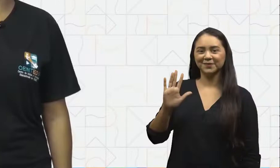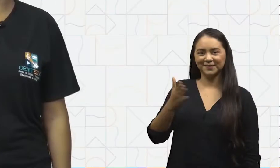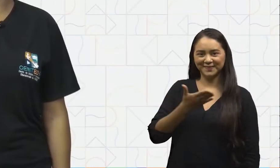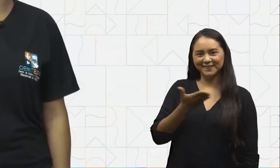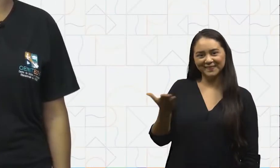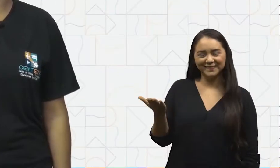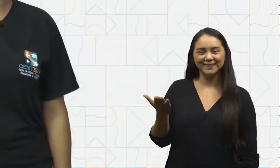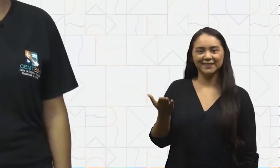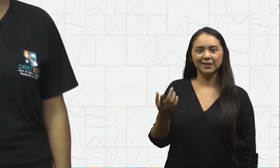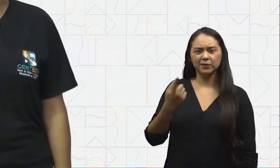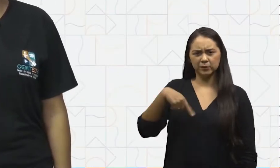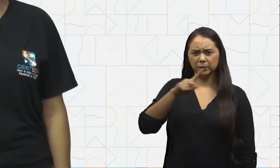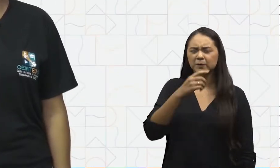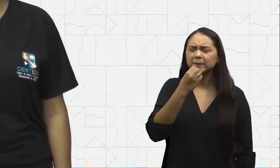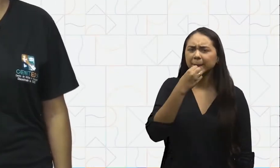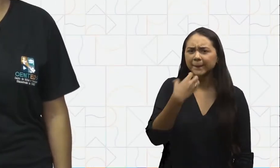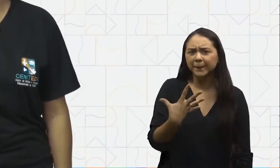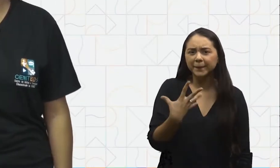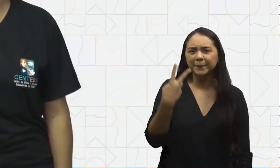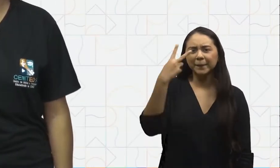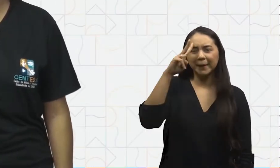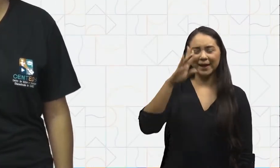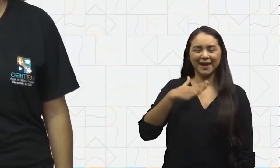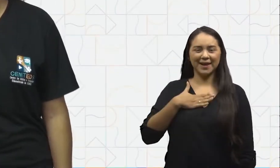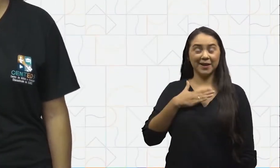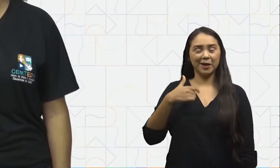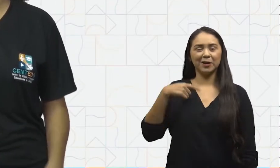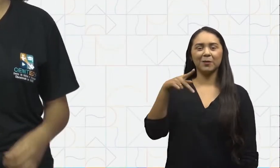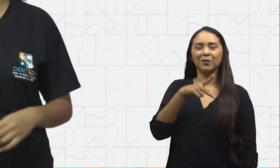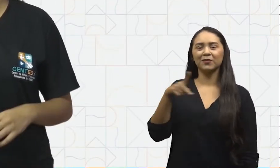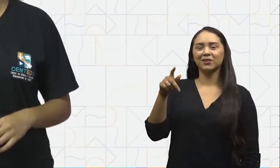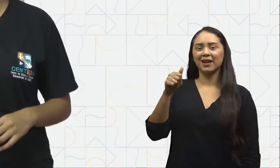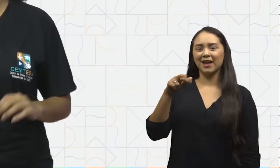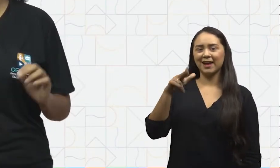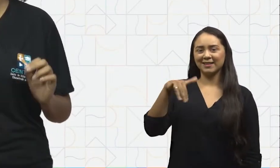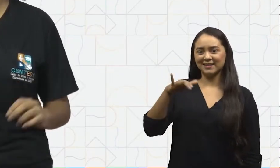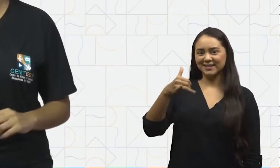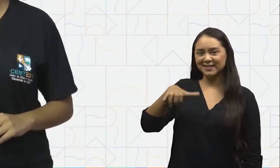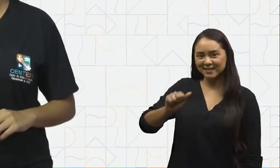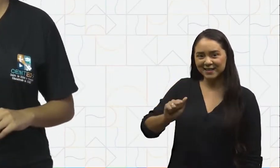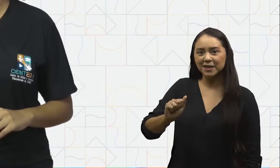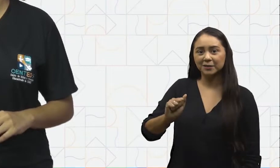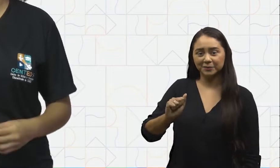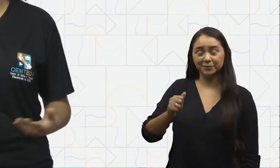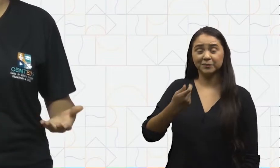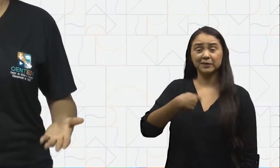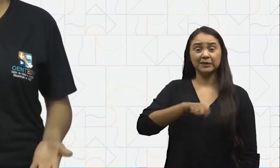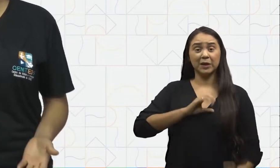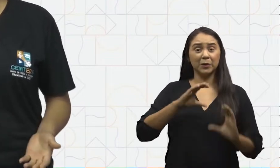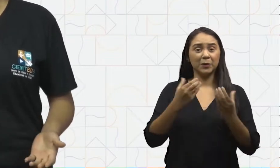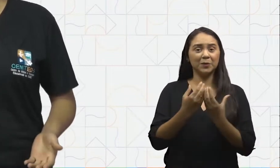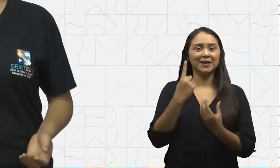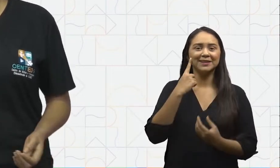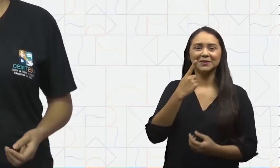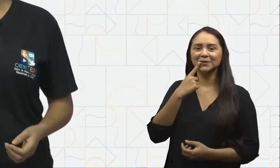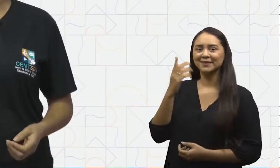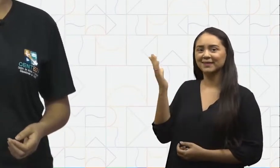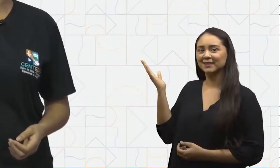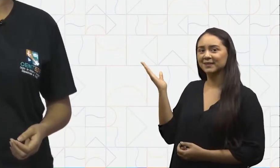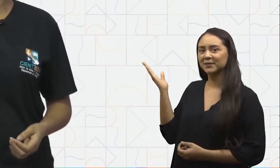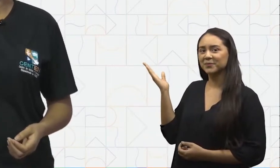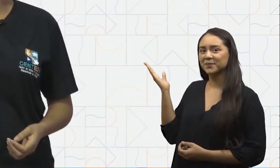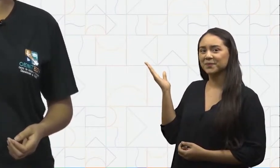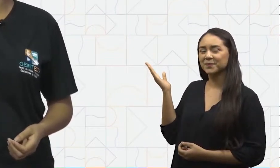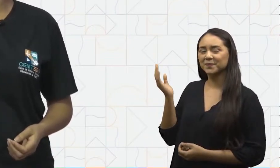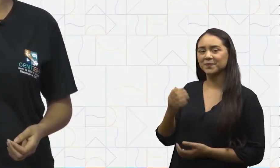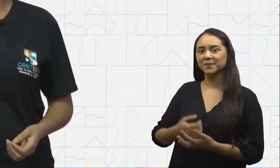Olá, mais uma vez! Como vai? Lembra-se de mim? Sou a professora Arícia Gisele. O meu sinal na comunidade